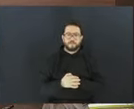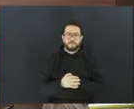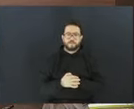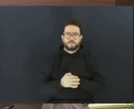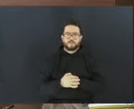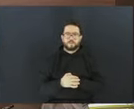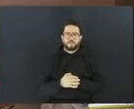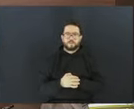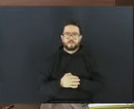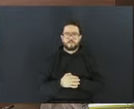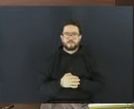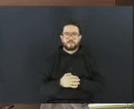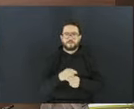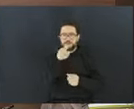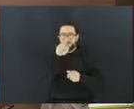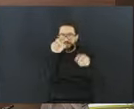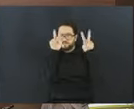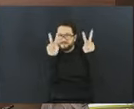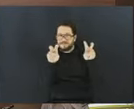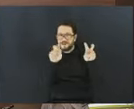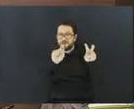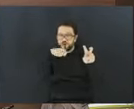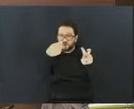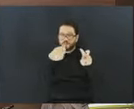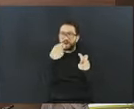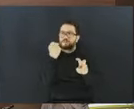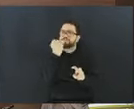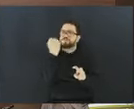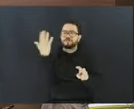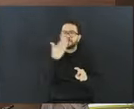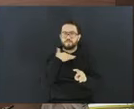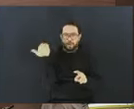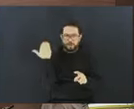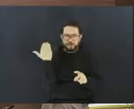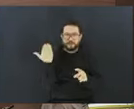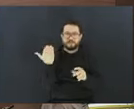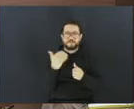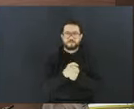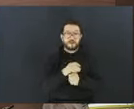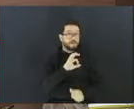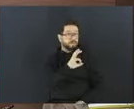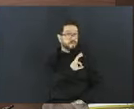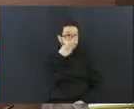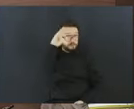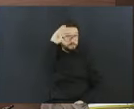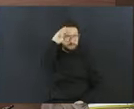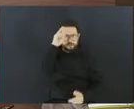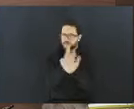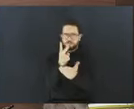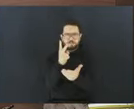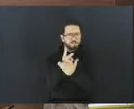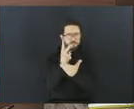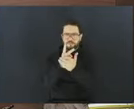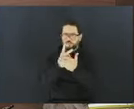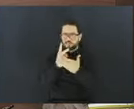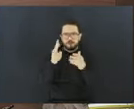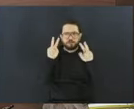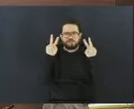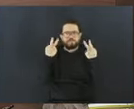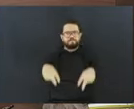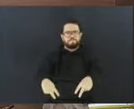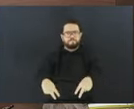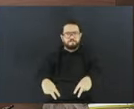que o senhor repassou agora, a Polícia Militar do Estado do Paraná é uma polícia muito presente. É uma polícia que ela